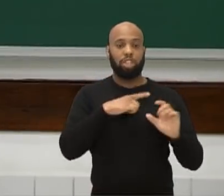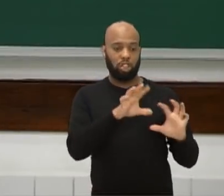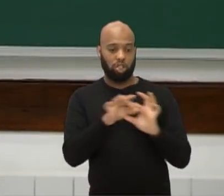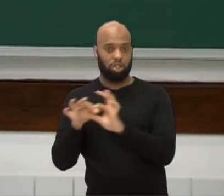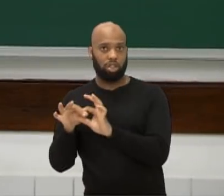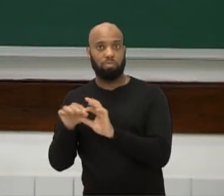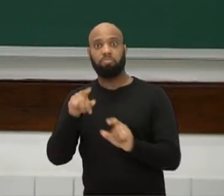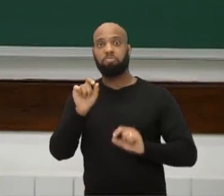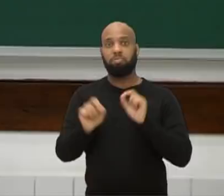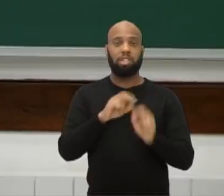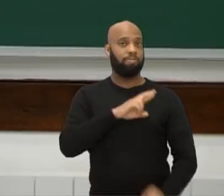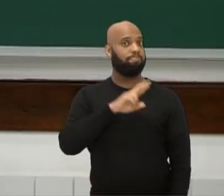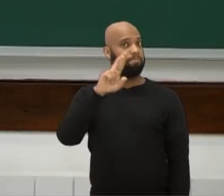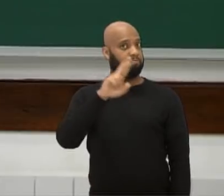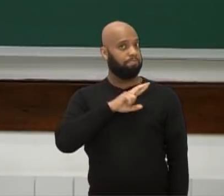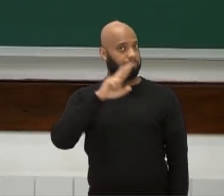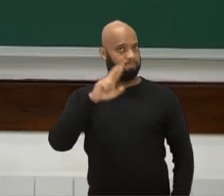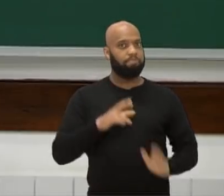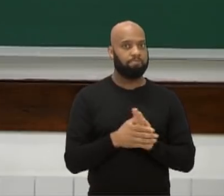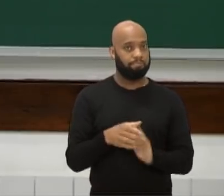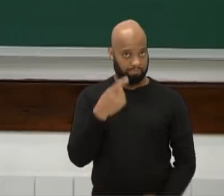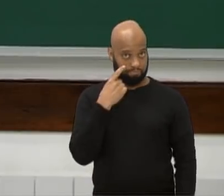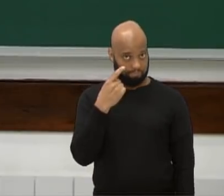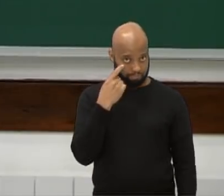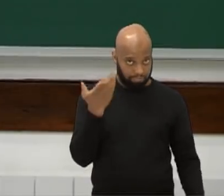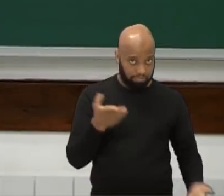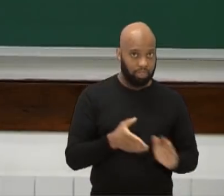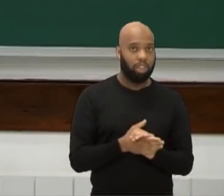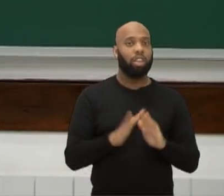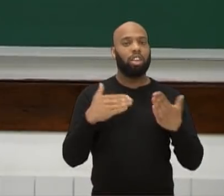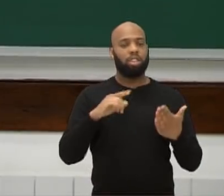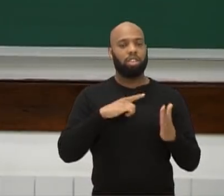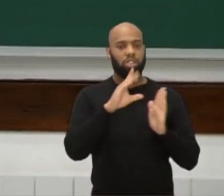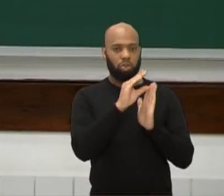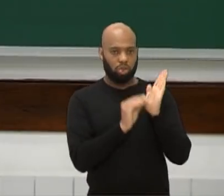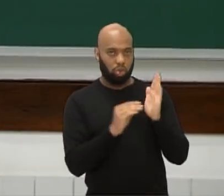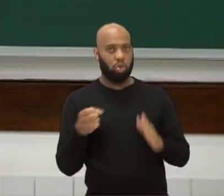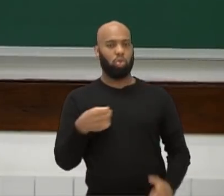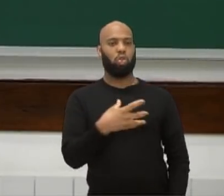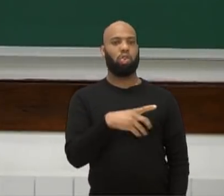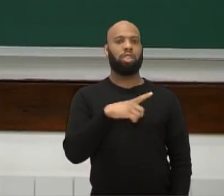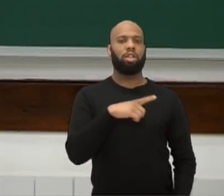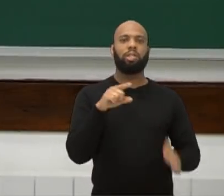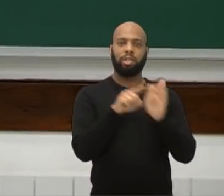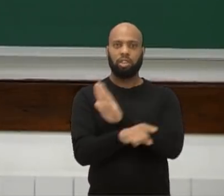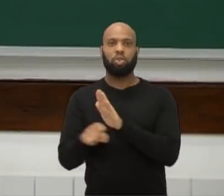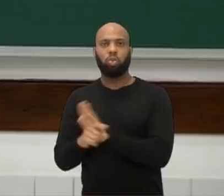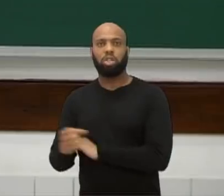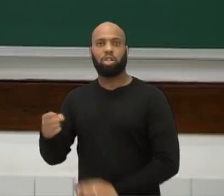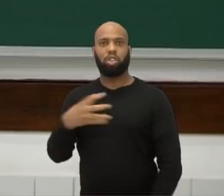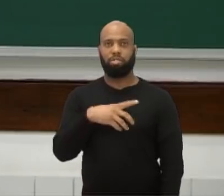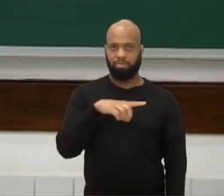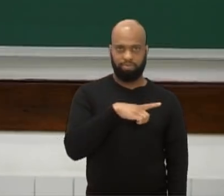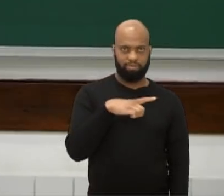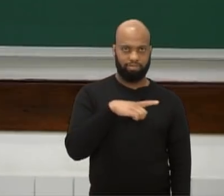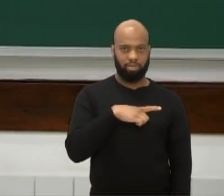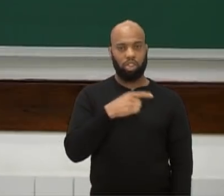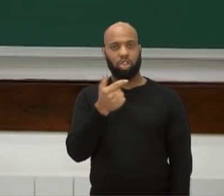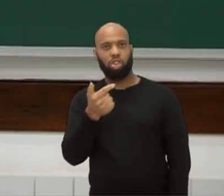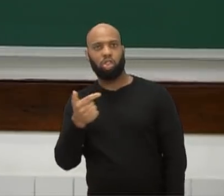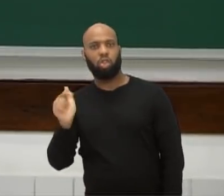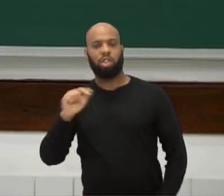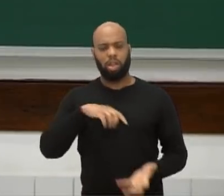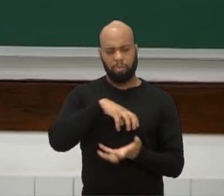Contexto religioso. Veja que tem conteúdo novo, questão nova surgindo aí em mais uma